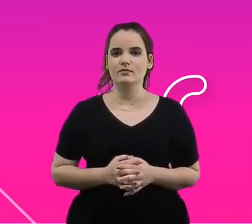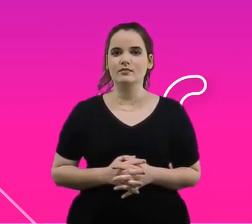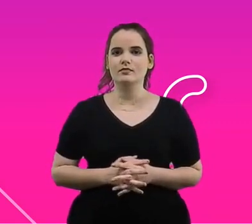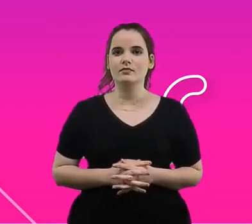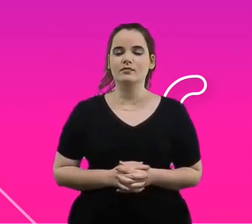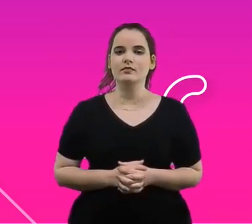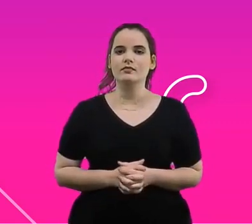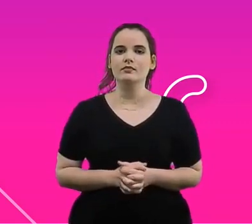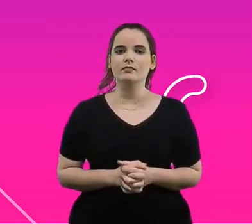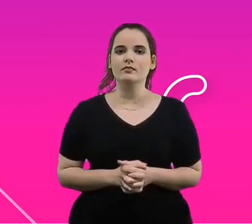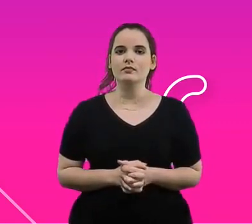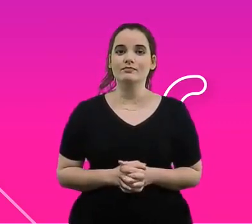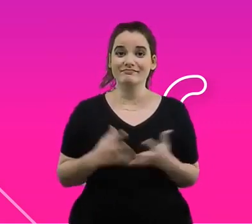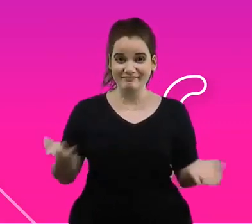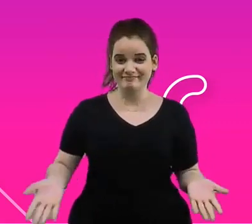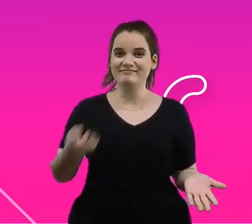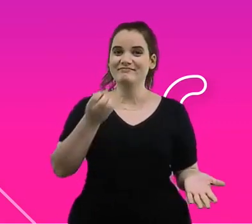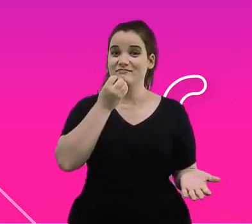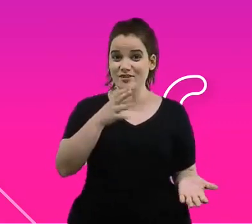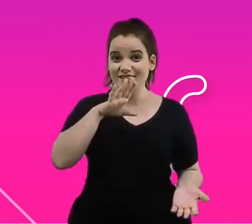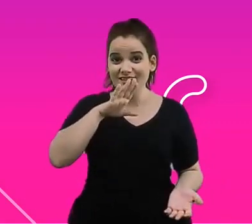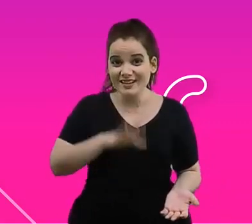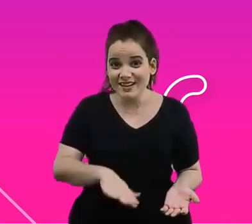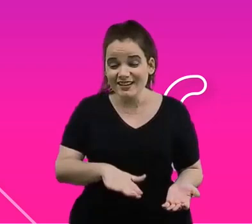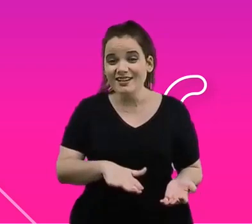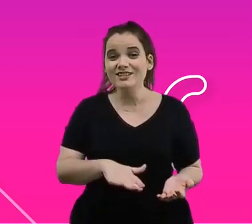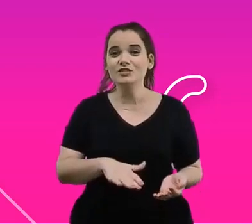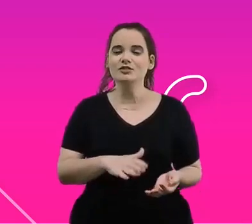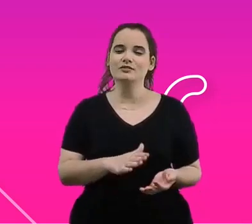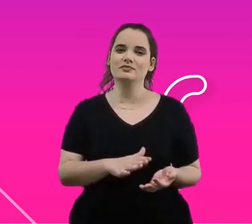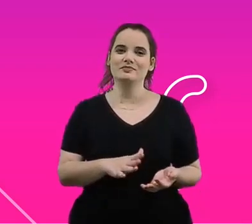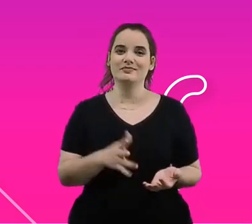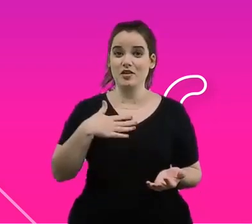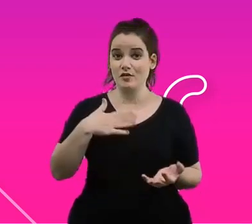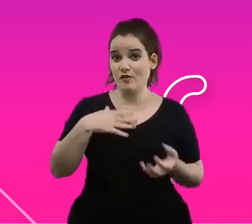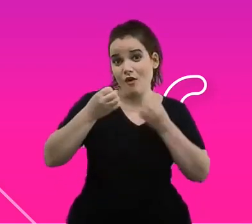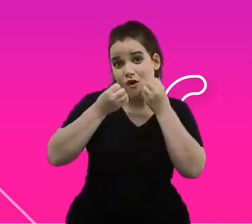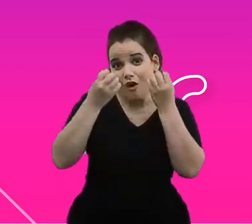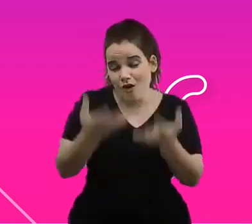Então, boa tarde, pessoal. Eu vou contar um pouco como que